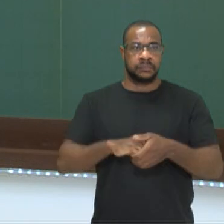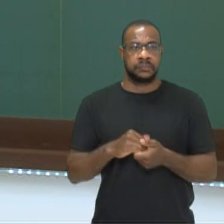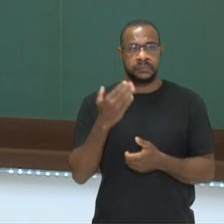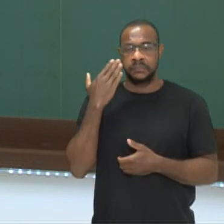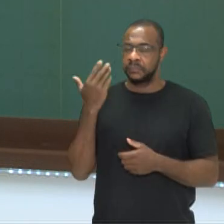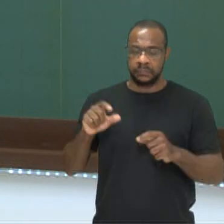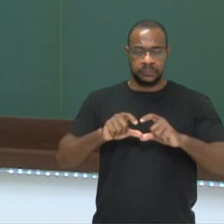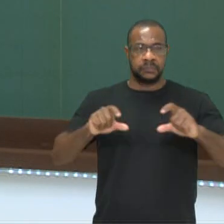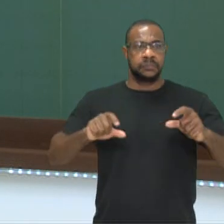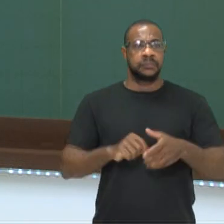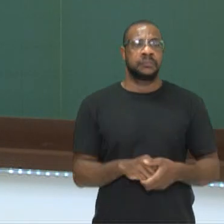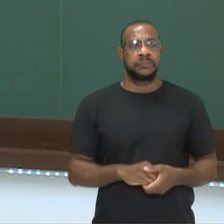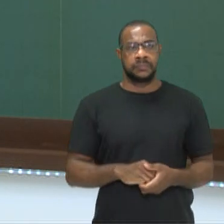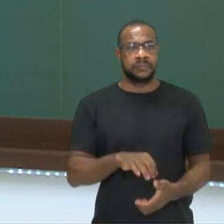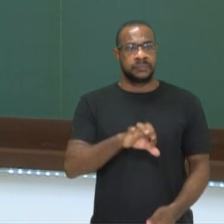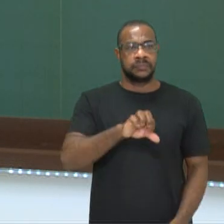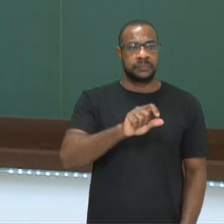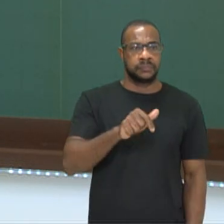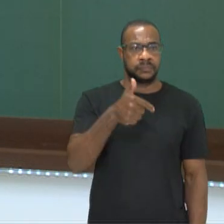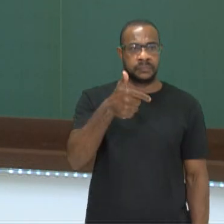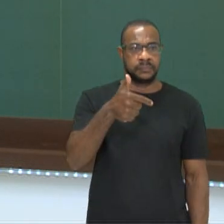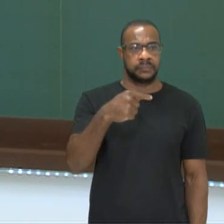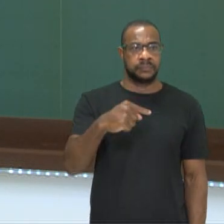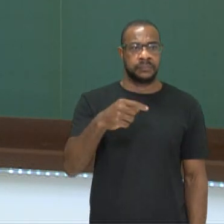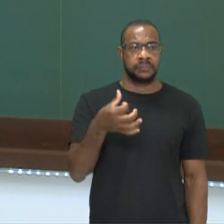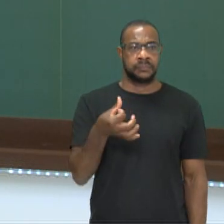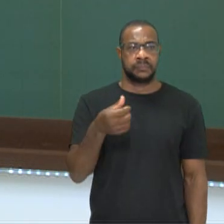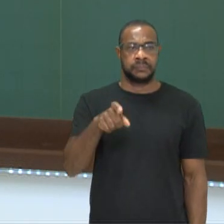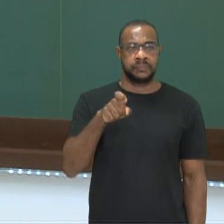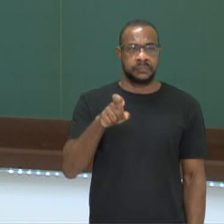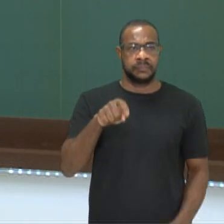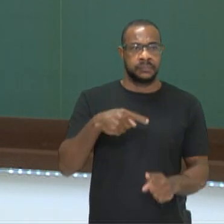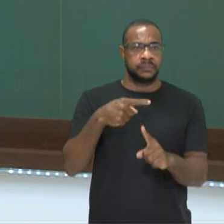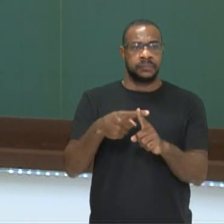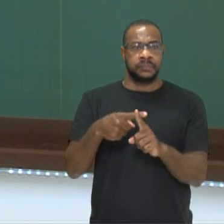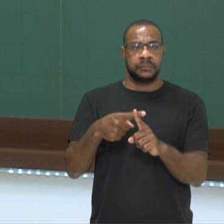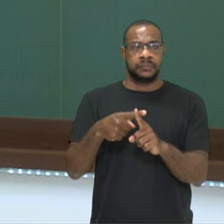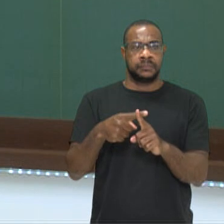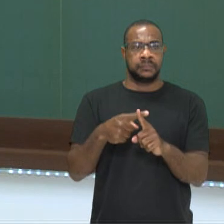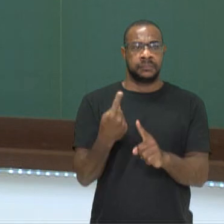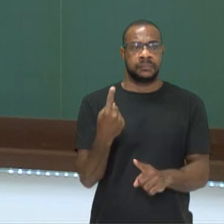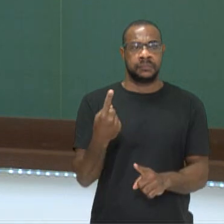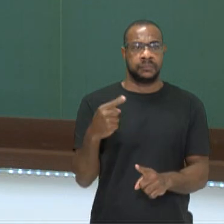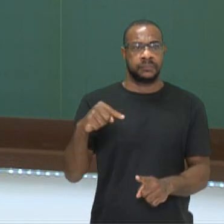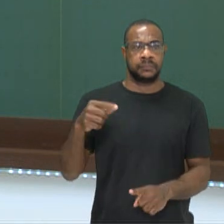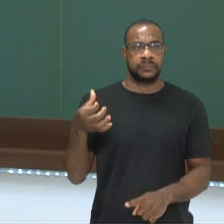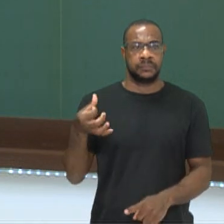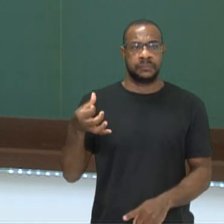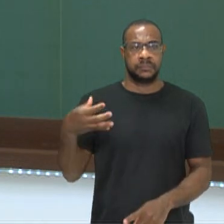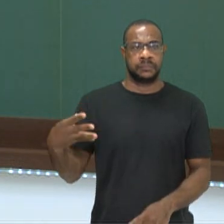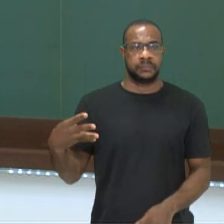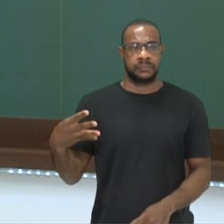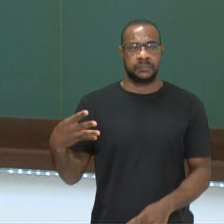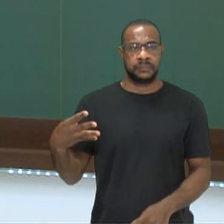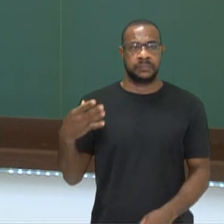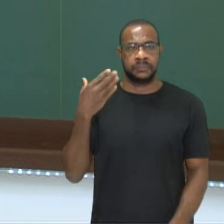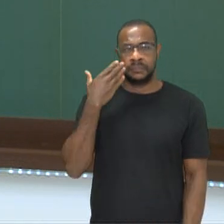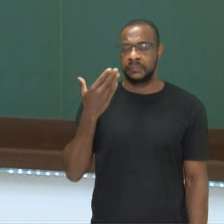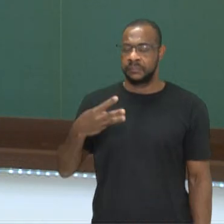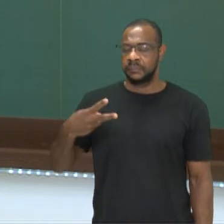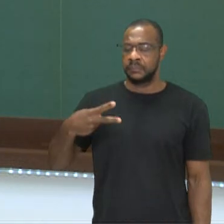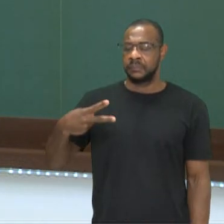termo, menos 2 vezes o primeiro pelo segundo, mais o quadrado do segundo, que seria o 1,